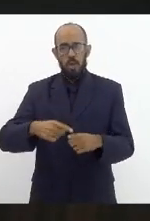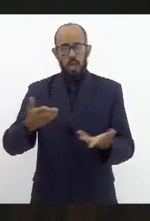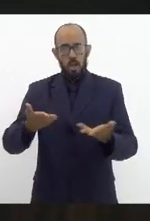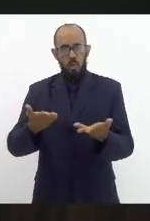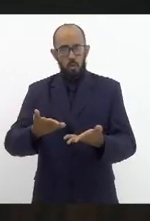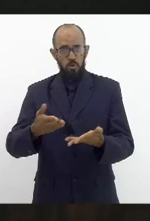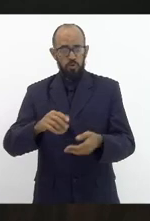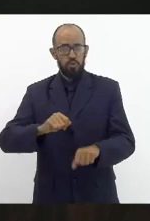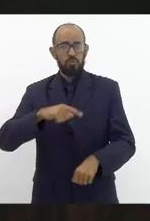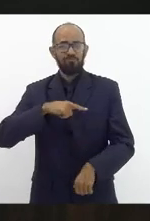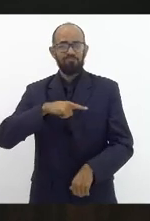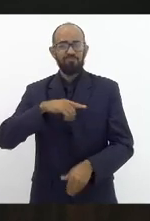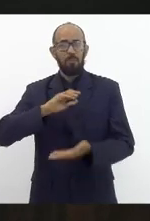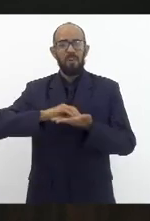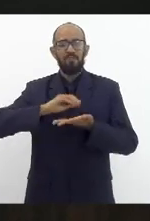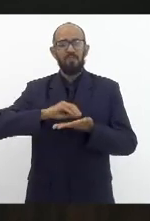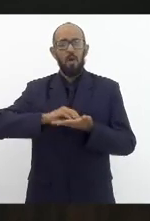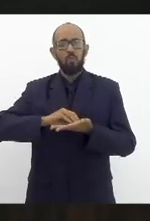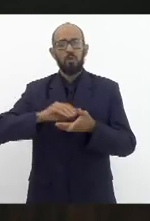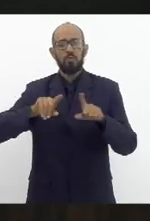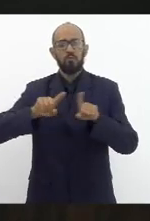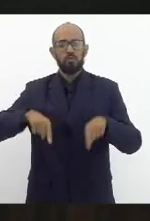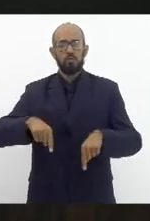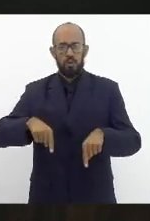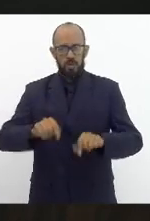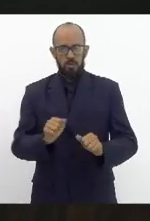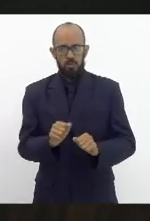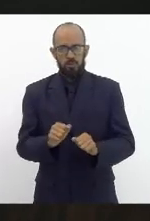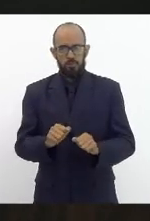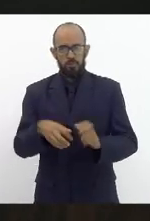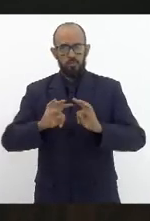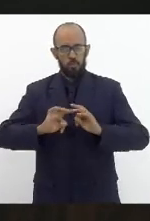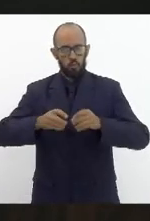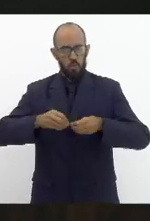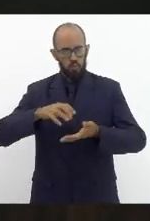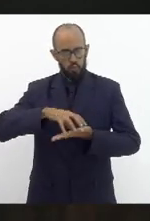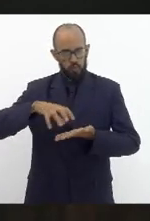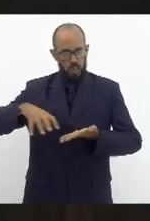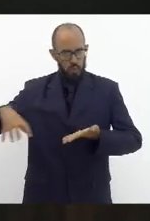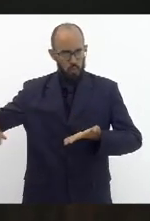uma carência muito grande de servidores, em todas as áreas.